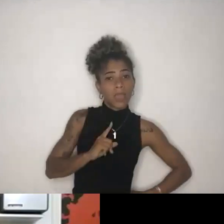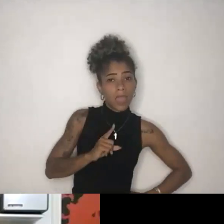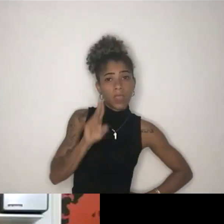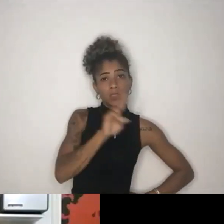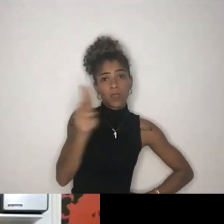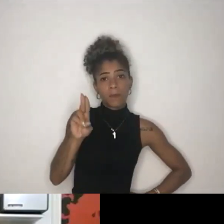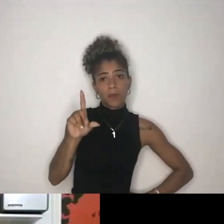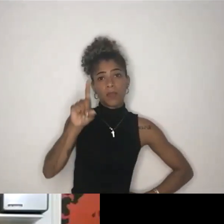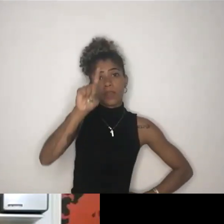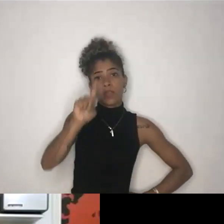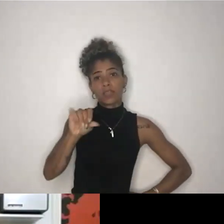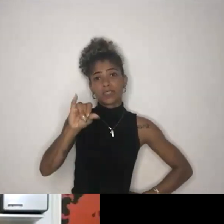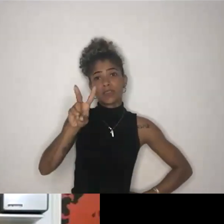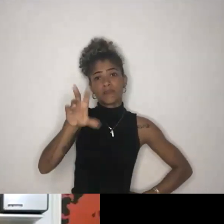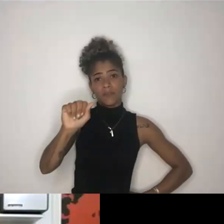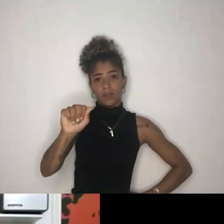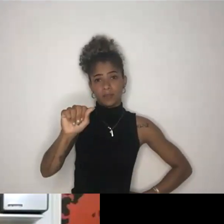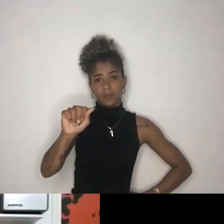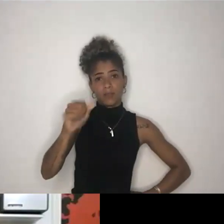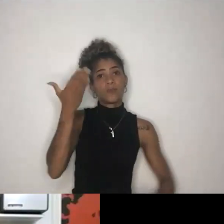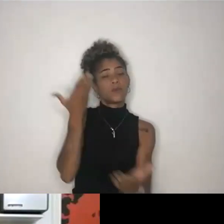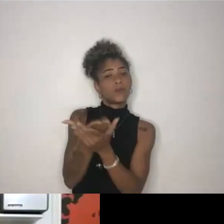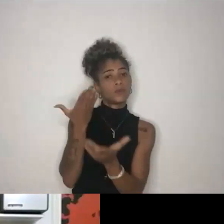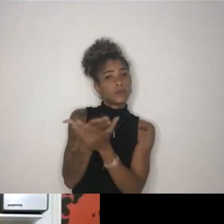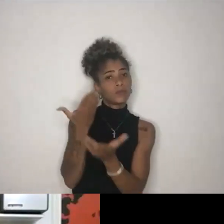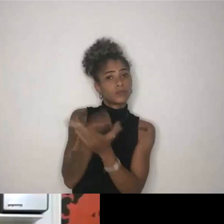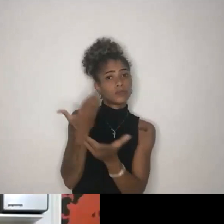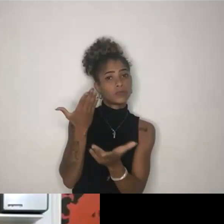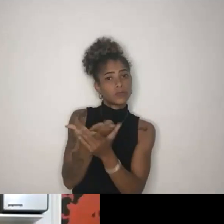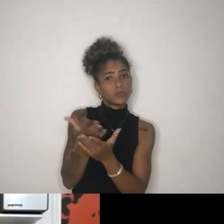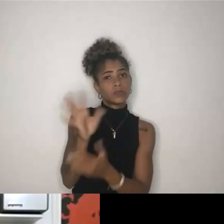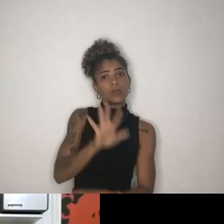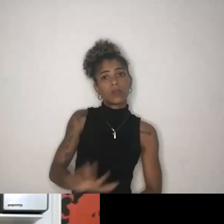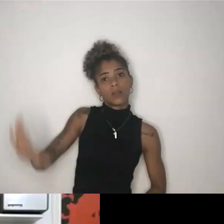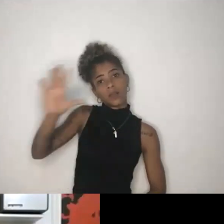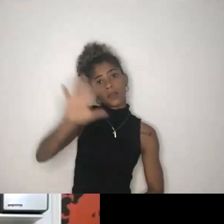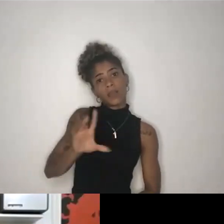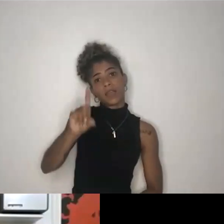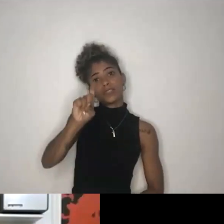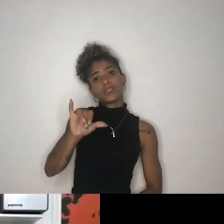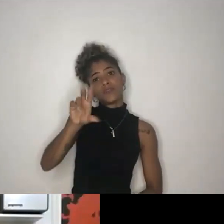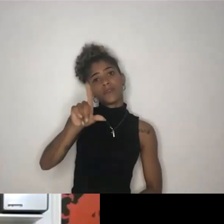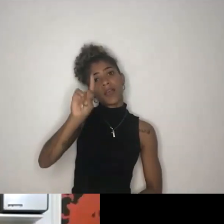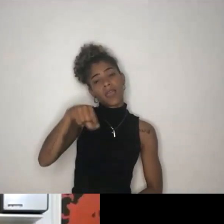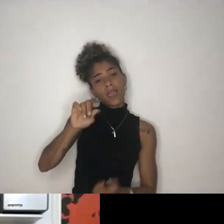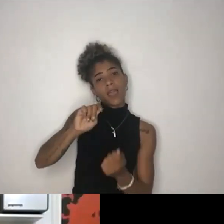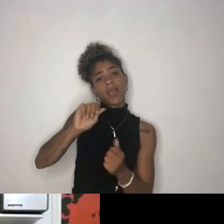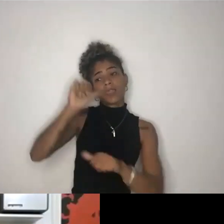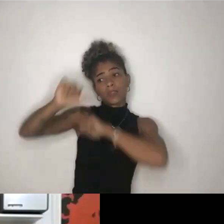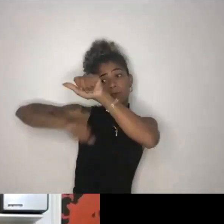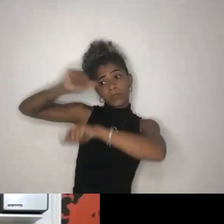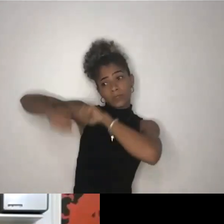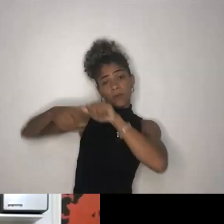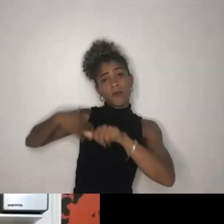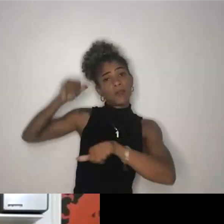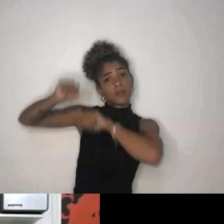é Shiva porque como eu estudei muito a religião hindu Shiva é a transformação e eu transformei